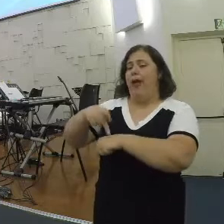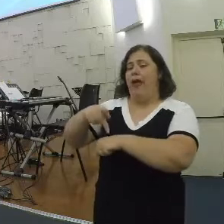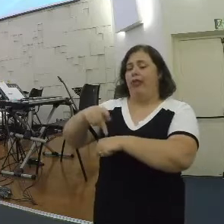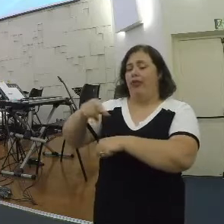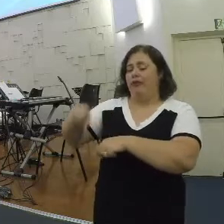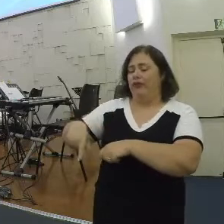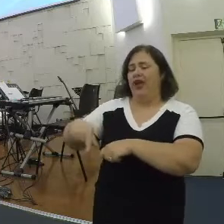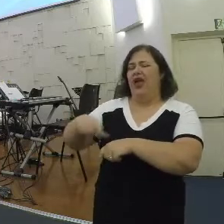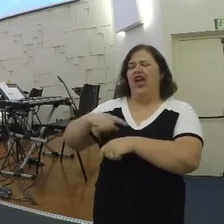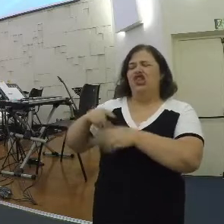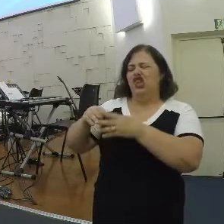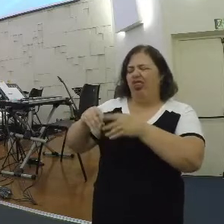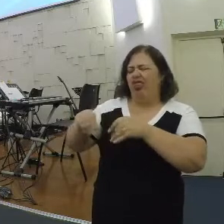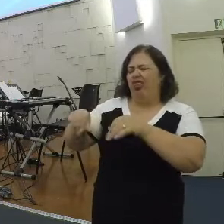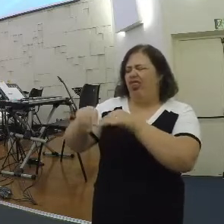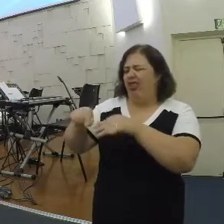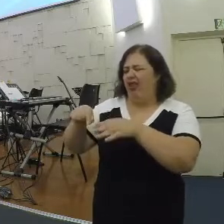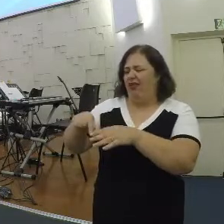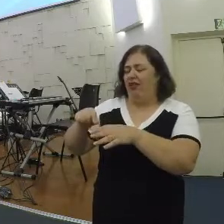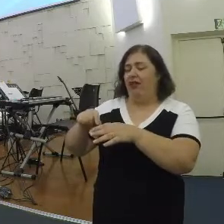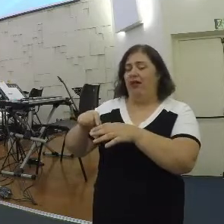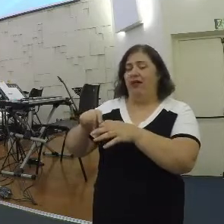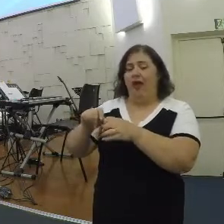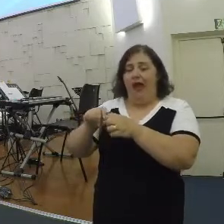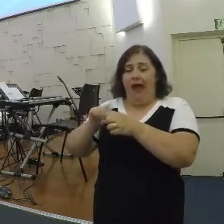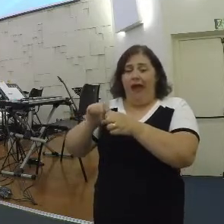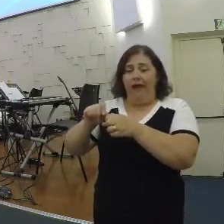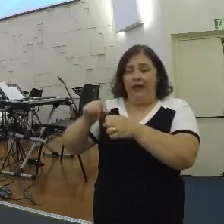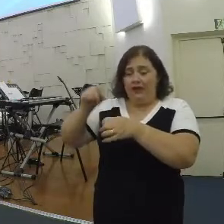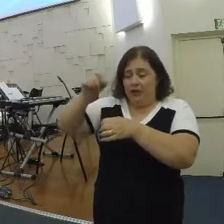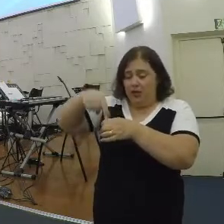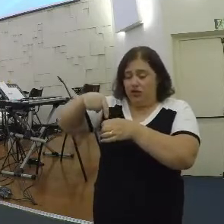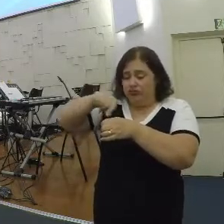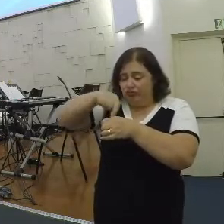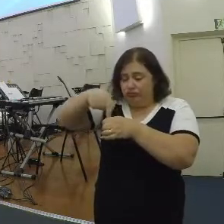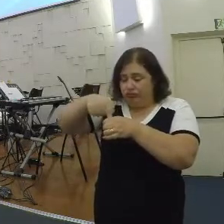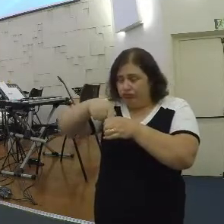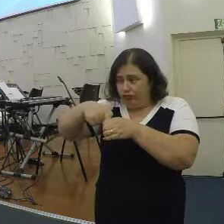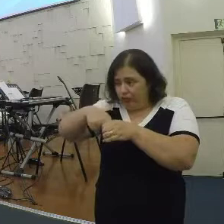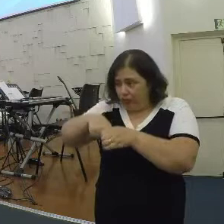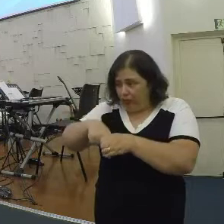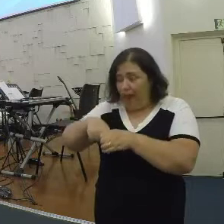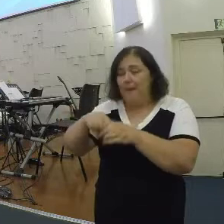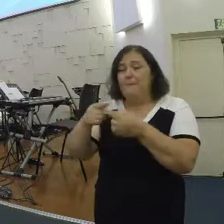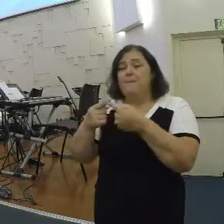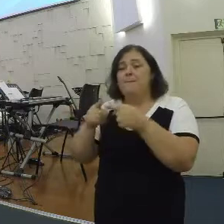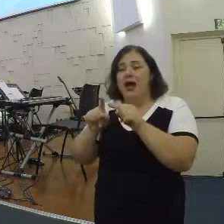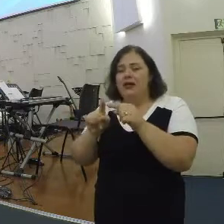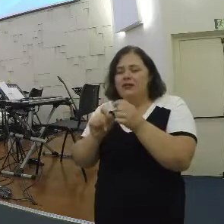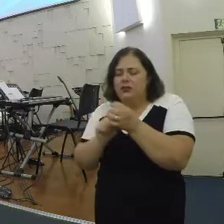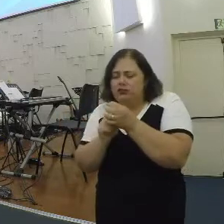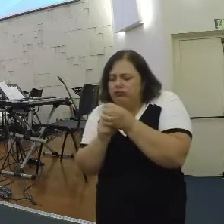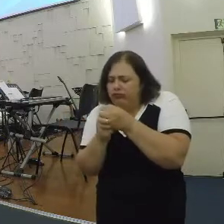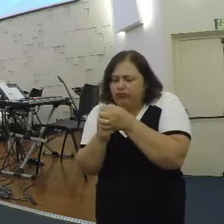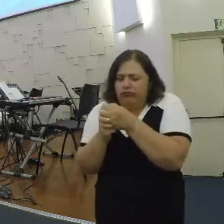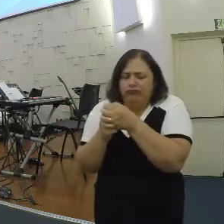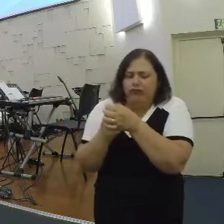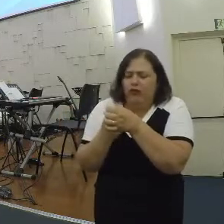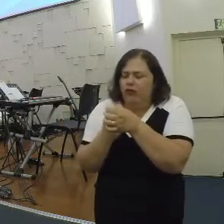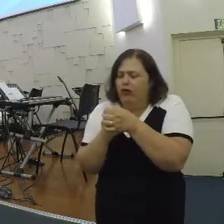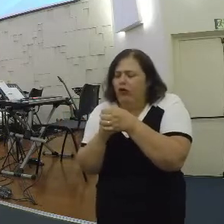terra sobre a pedra e um pouco de humildade. Mas, quando a semente foi